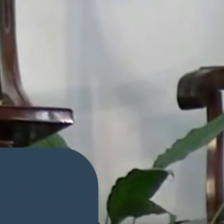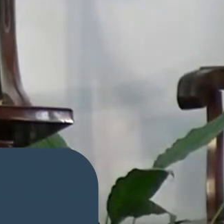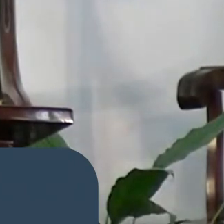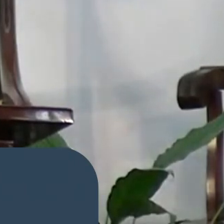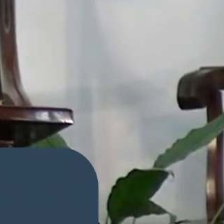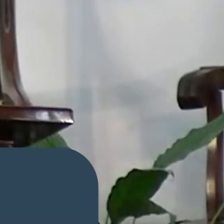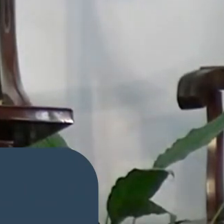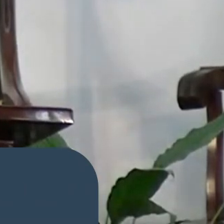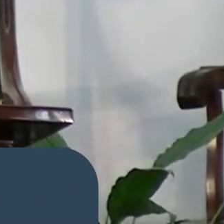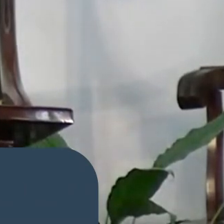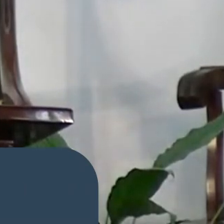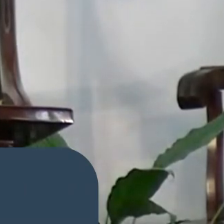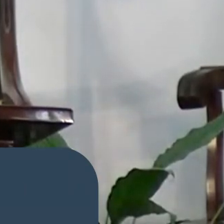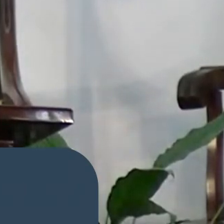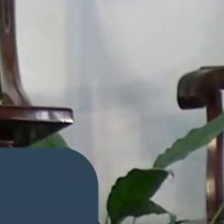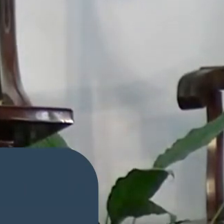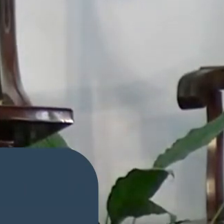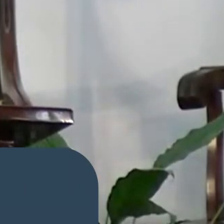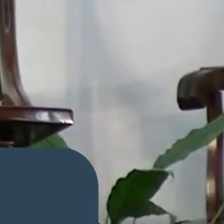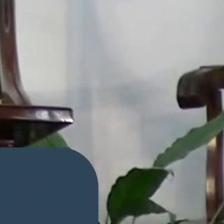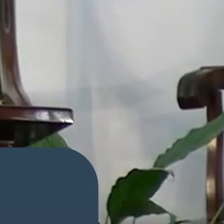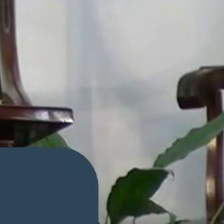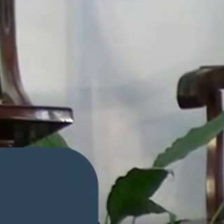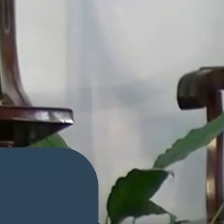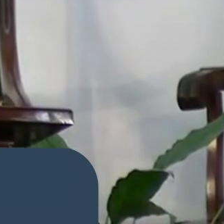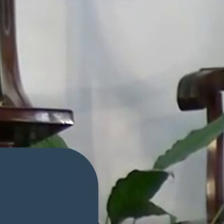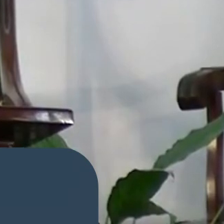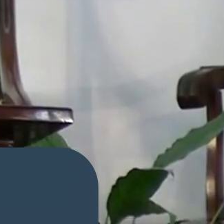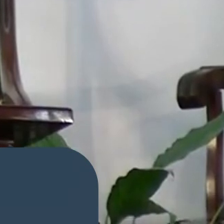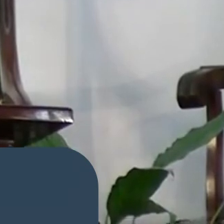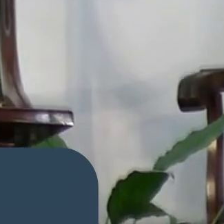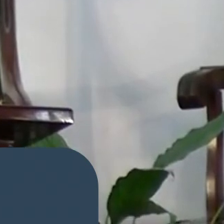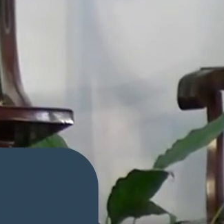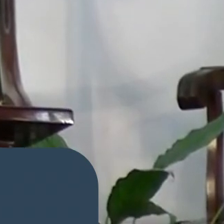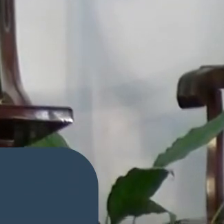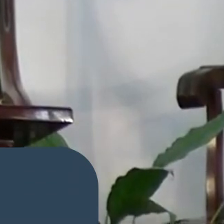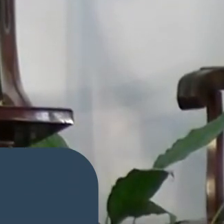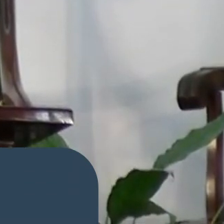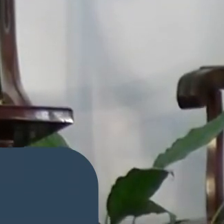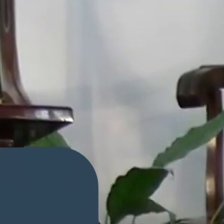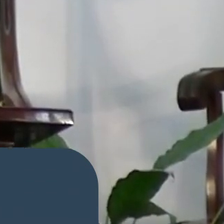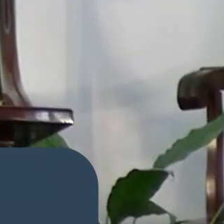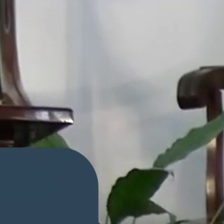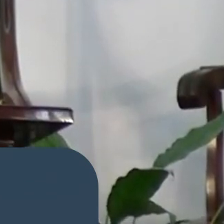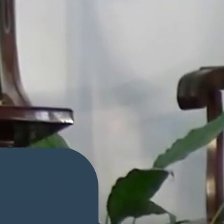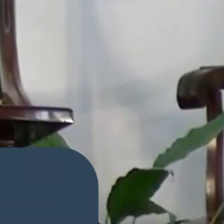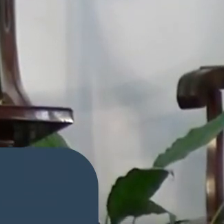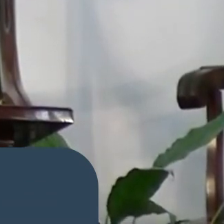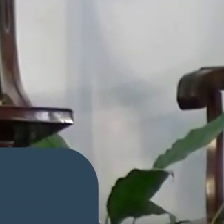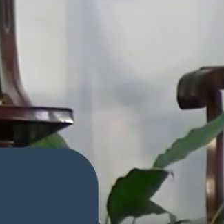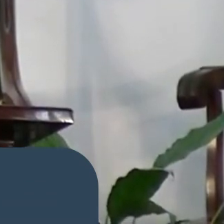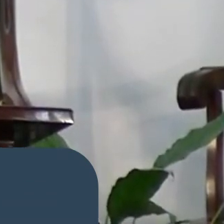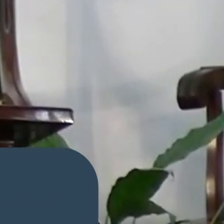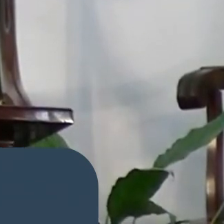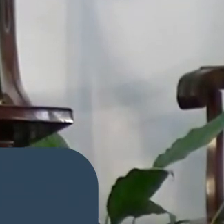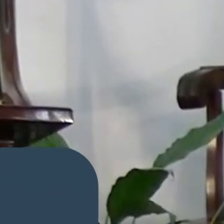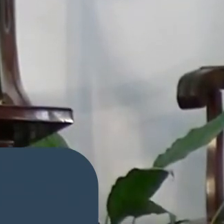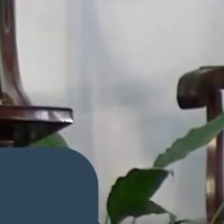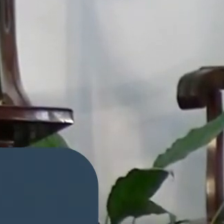eficaz, vem uma conversa mais direta. Essa conversa é para estarem com